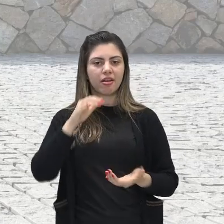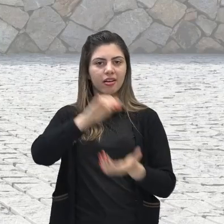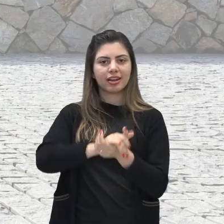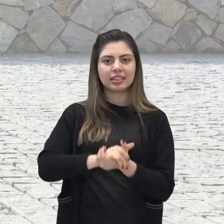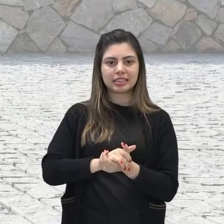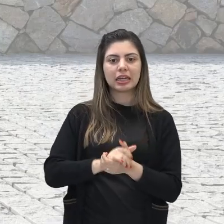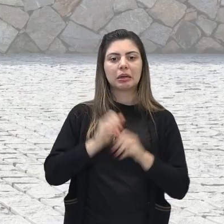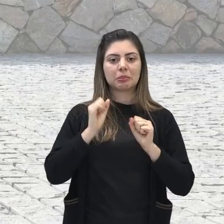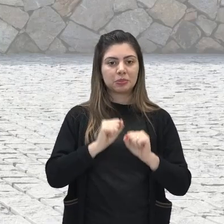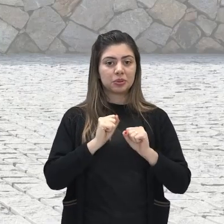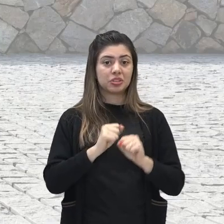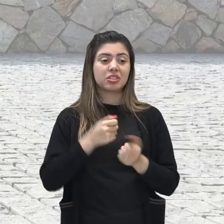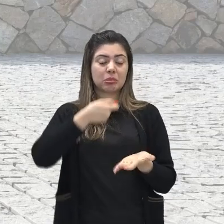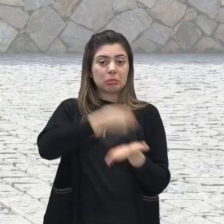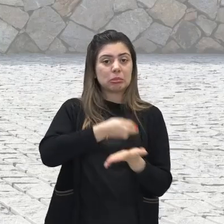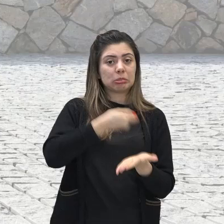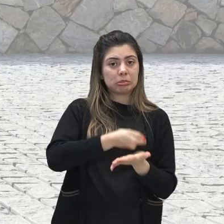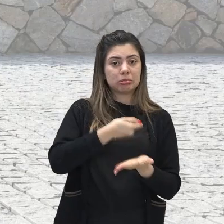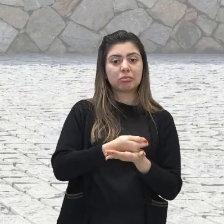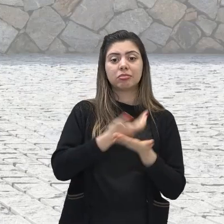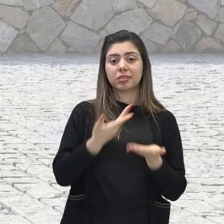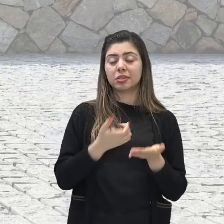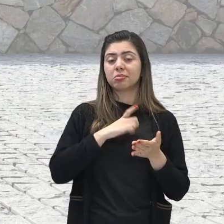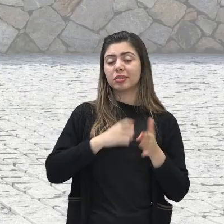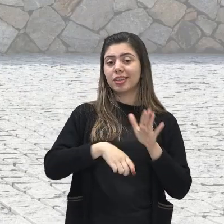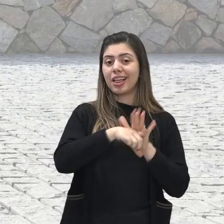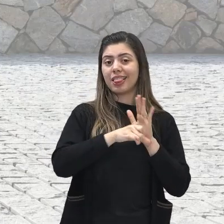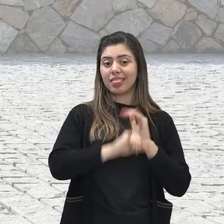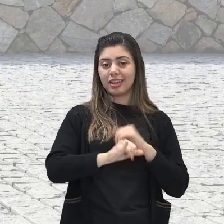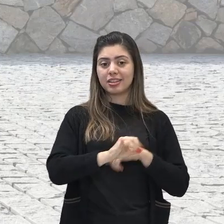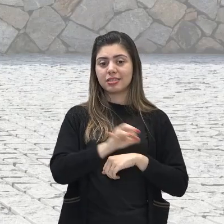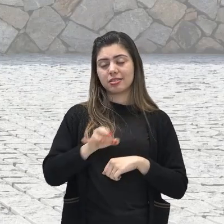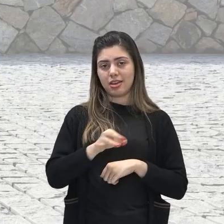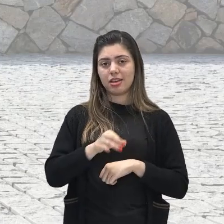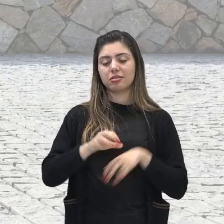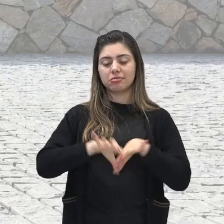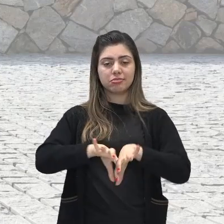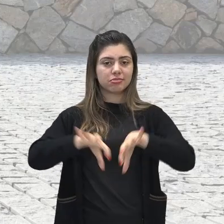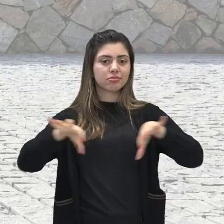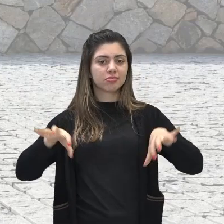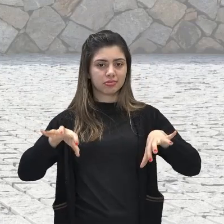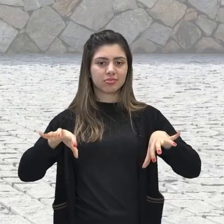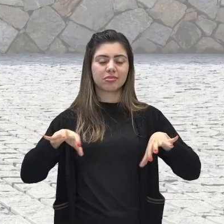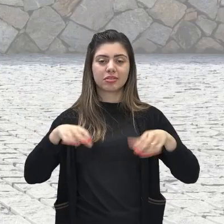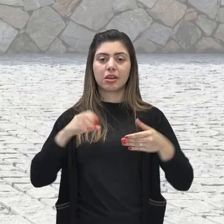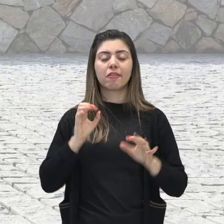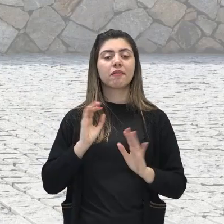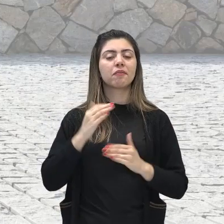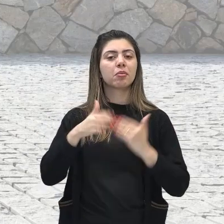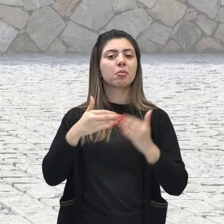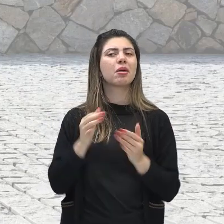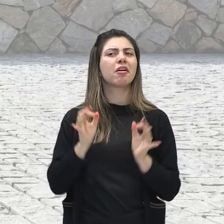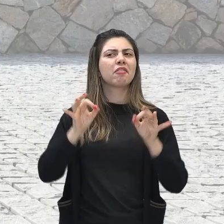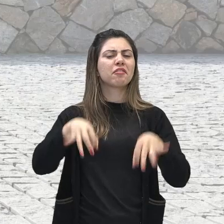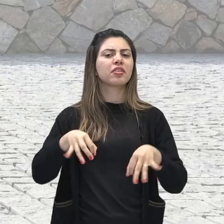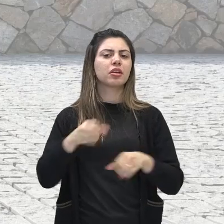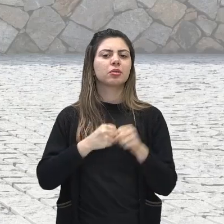poderia ser severamente punido. E a lei do apartheid, esse regime do apartheid, só vai ter fim, se não me falha a